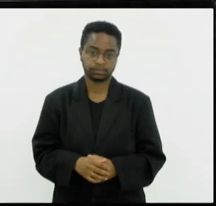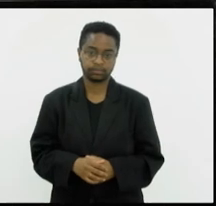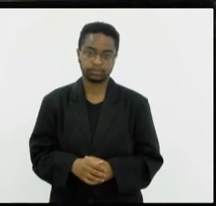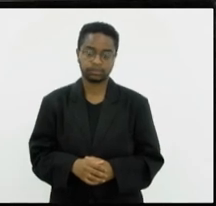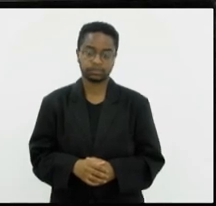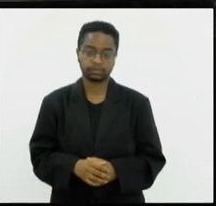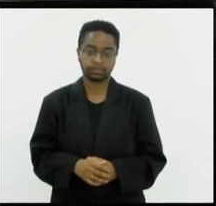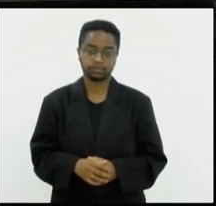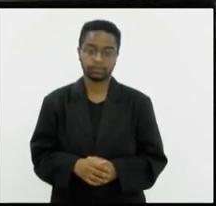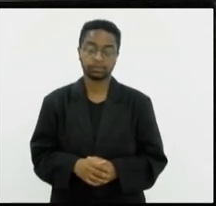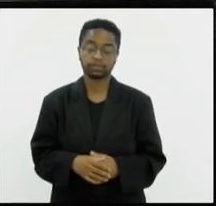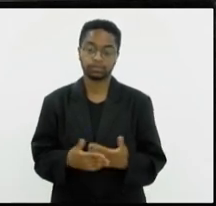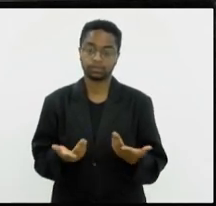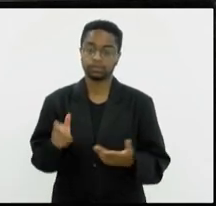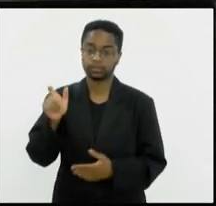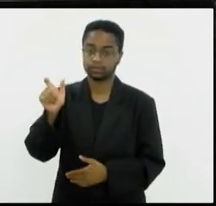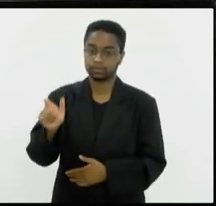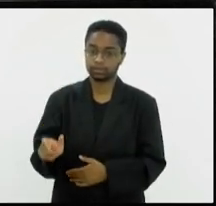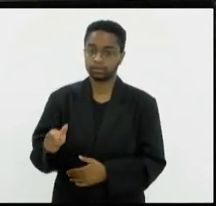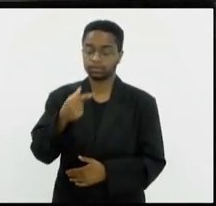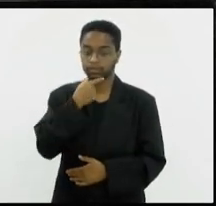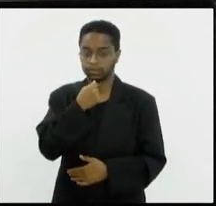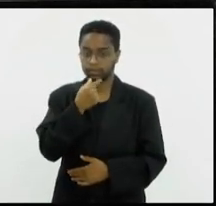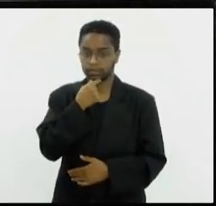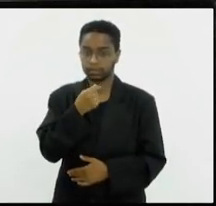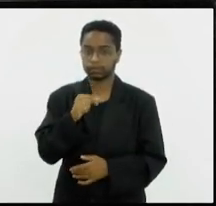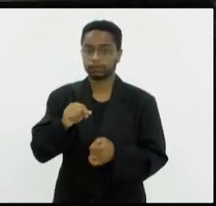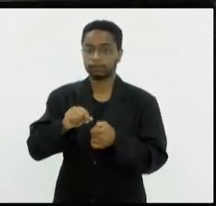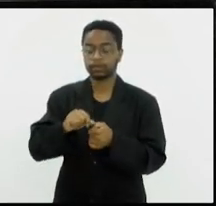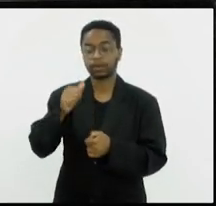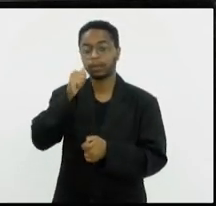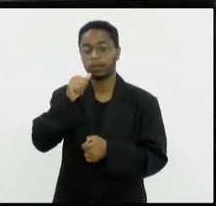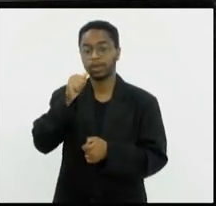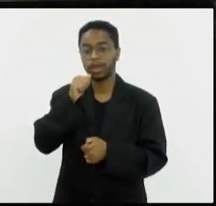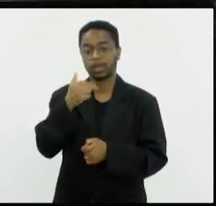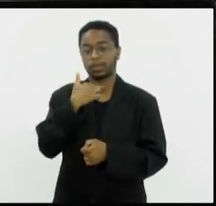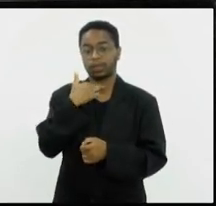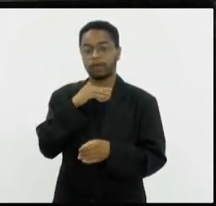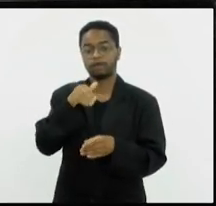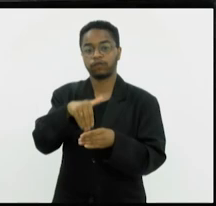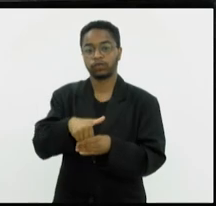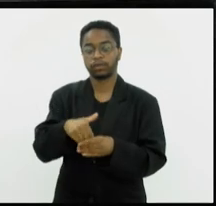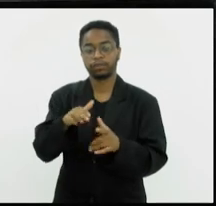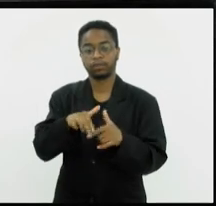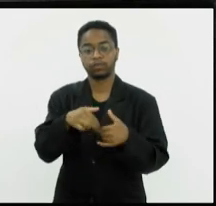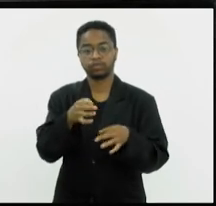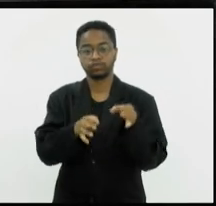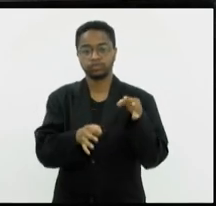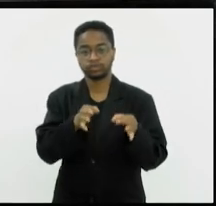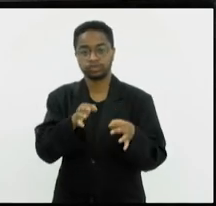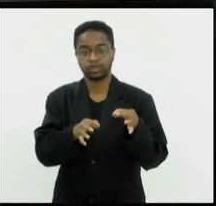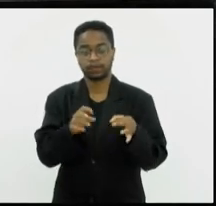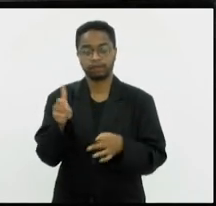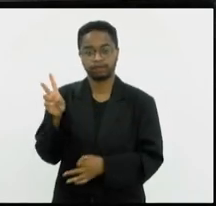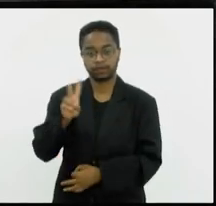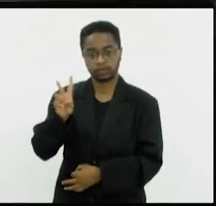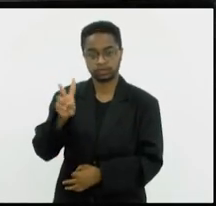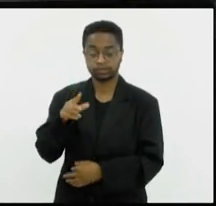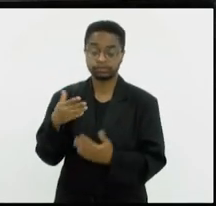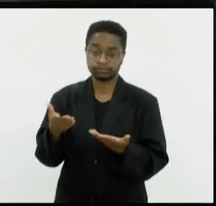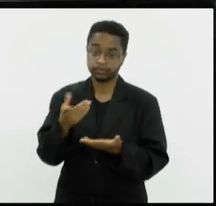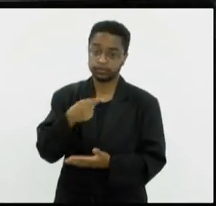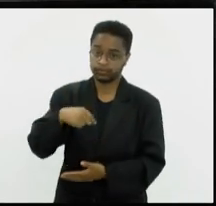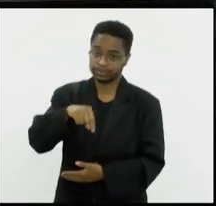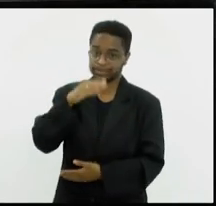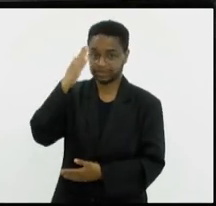ele tornou a Maria Corina inelegível através da Justiça venezuelana que todos sabem